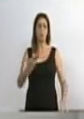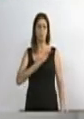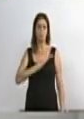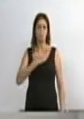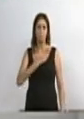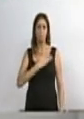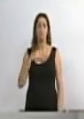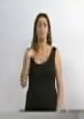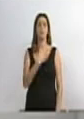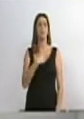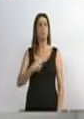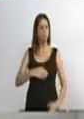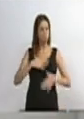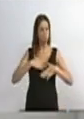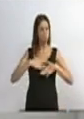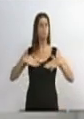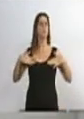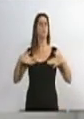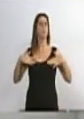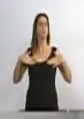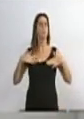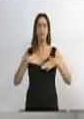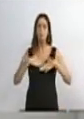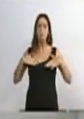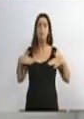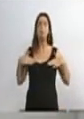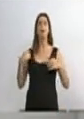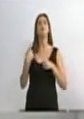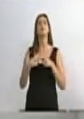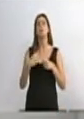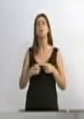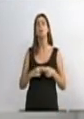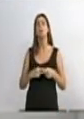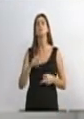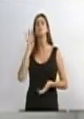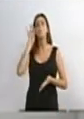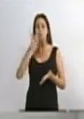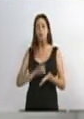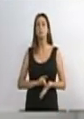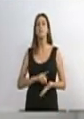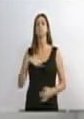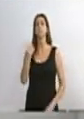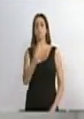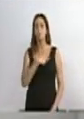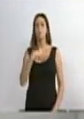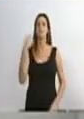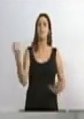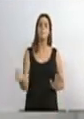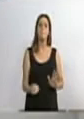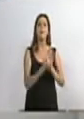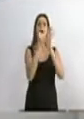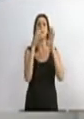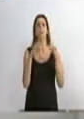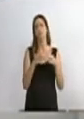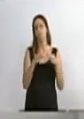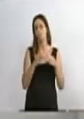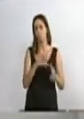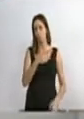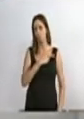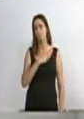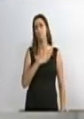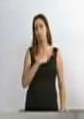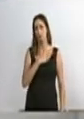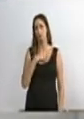nós temos que nos orgulhar, porque lá está as nossas digitais. Lá está os